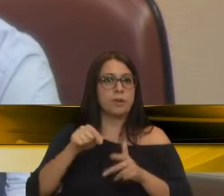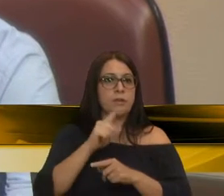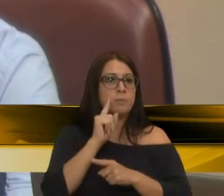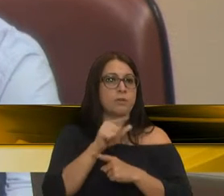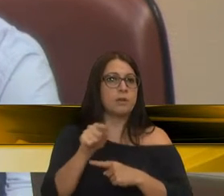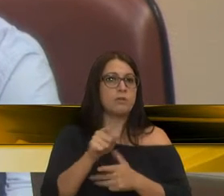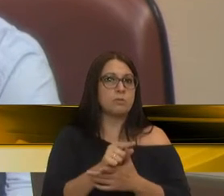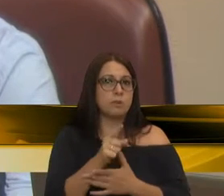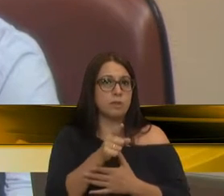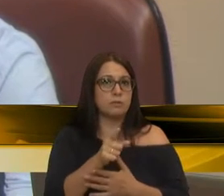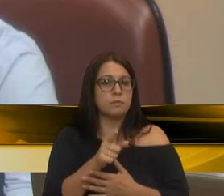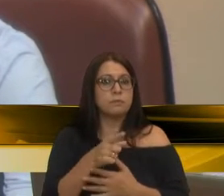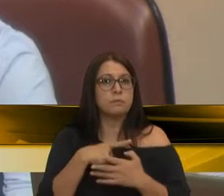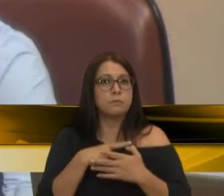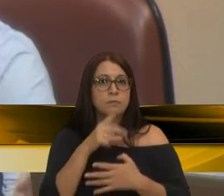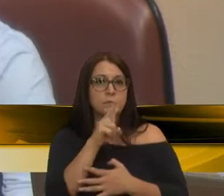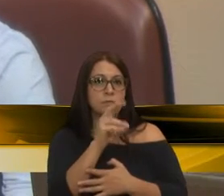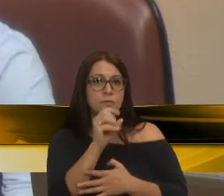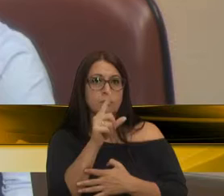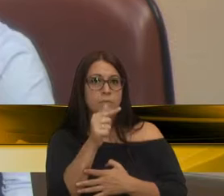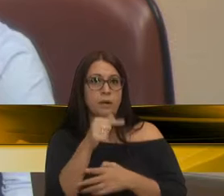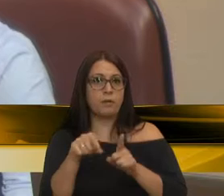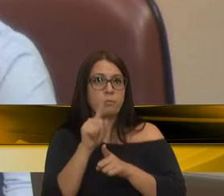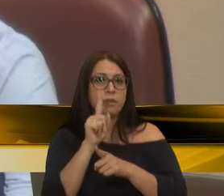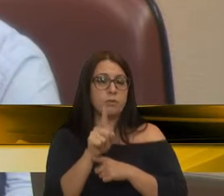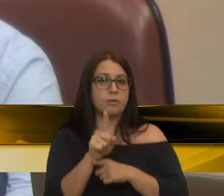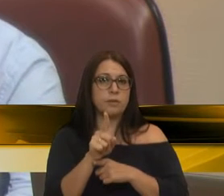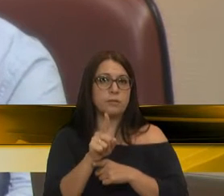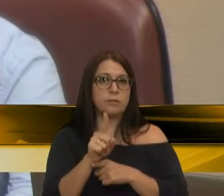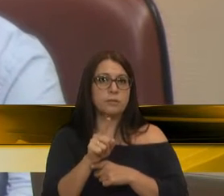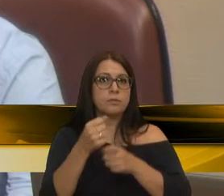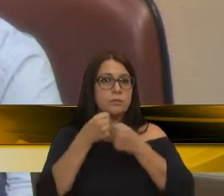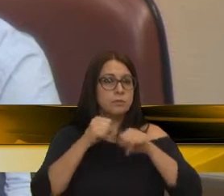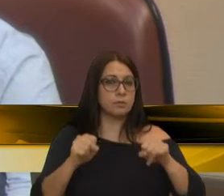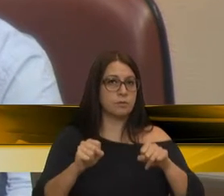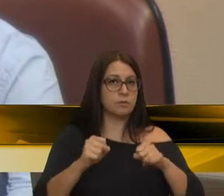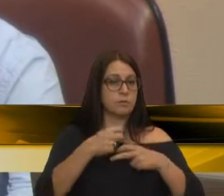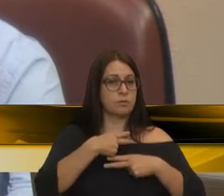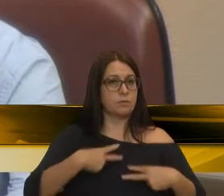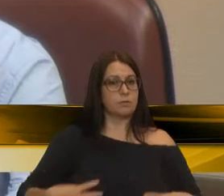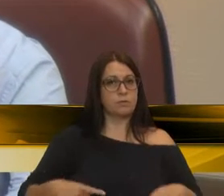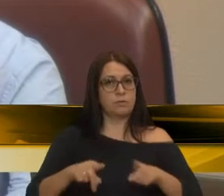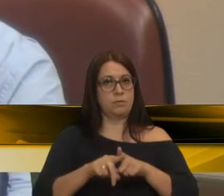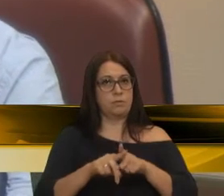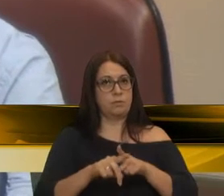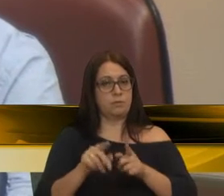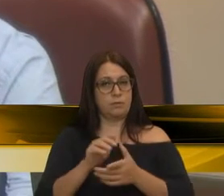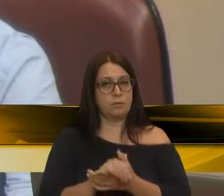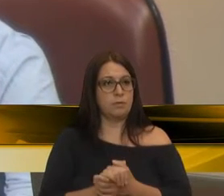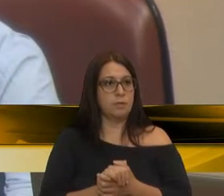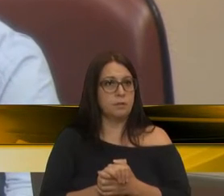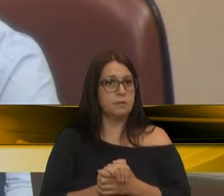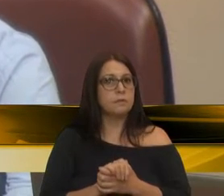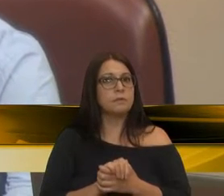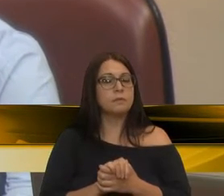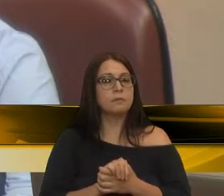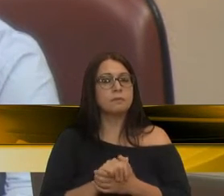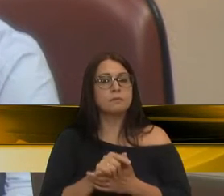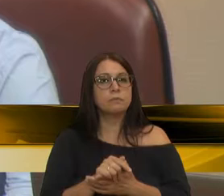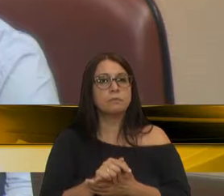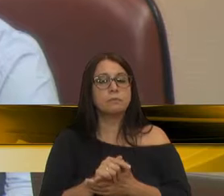correspondente ao ano de 2017 instaurado pela secretaria municipal de transporte trânsito transporte e mobilidade